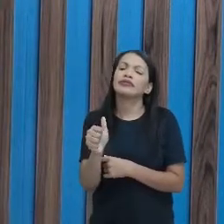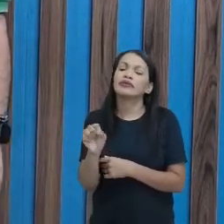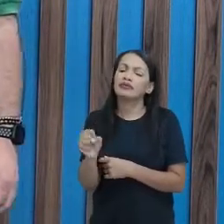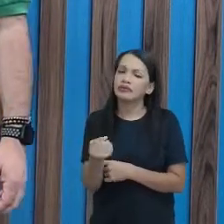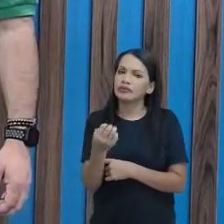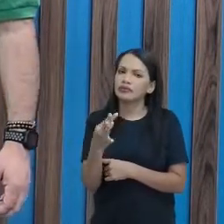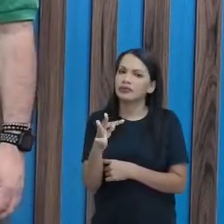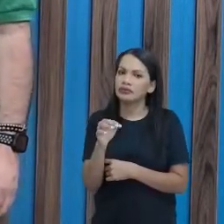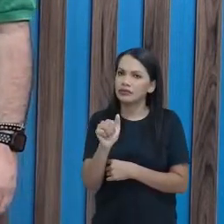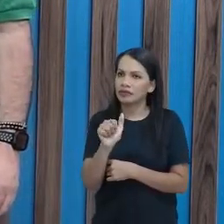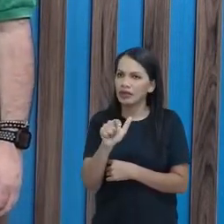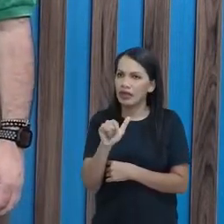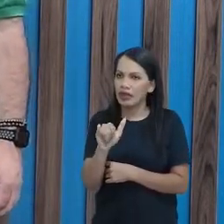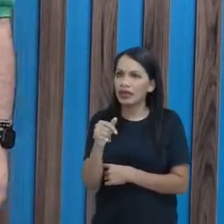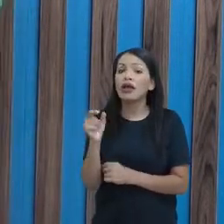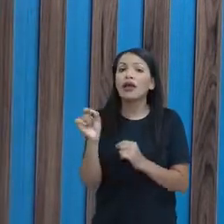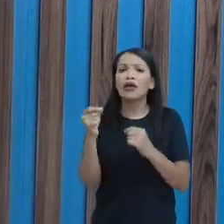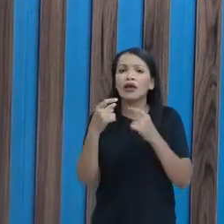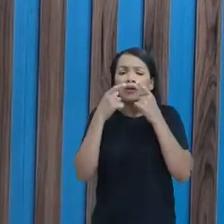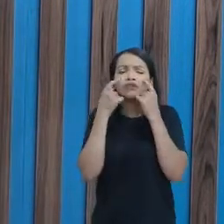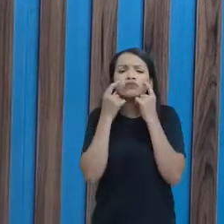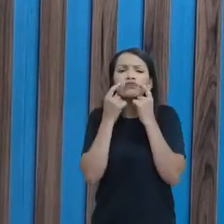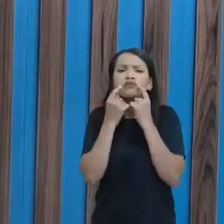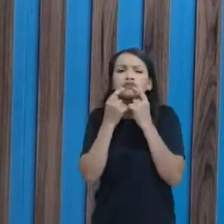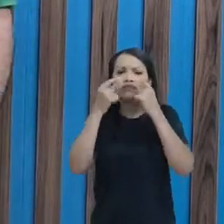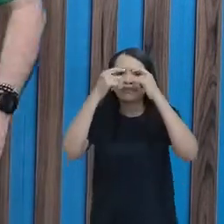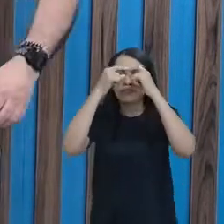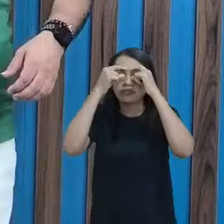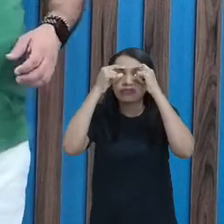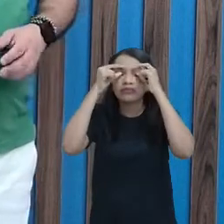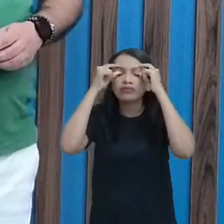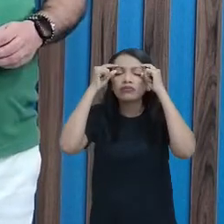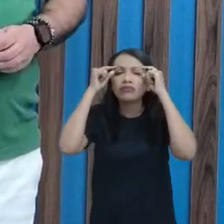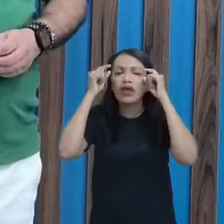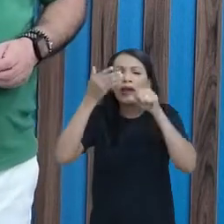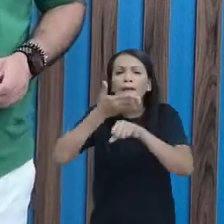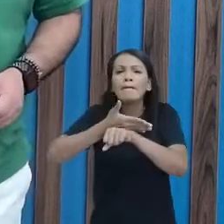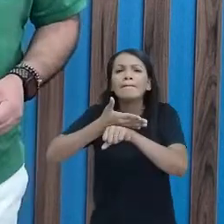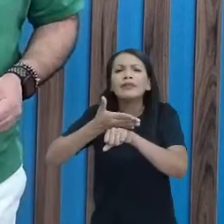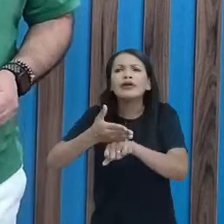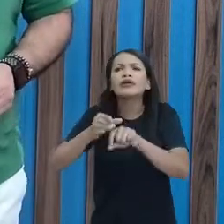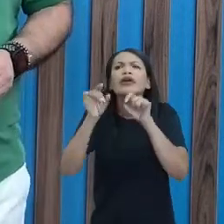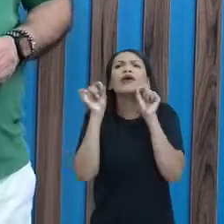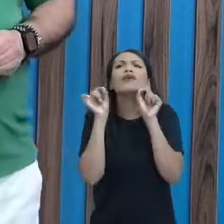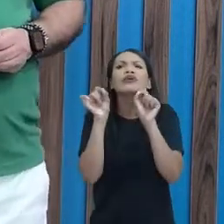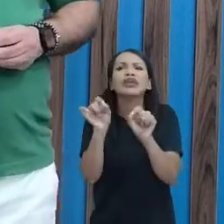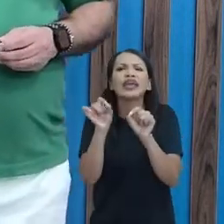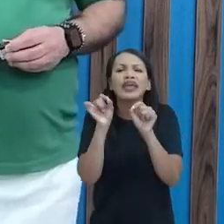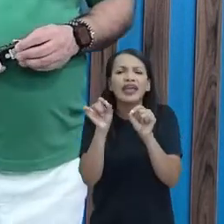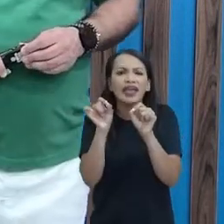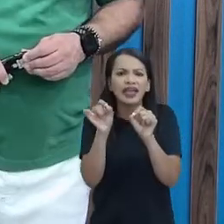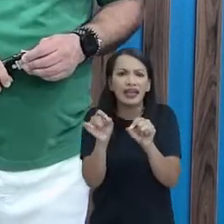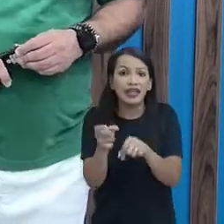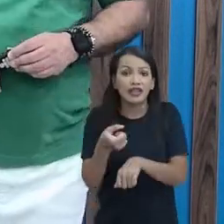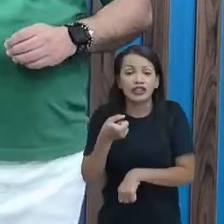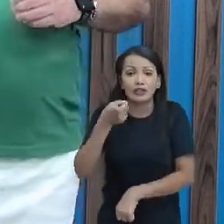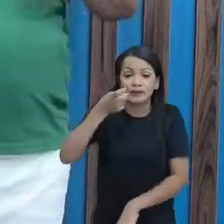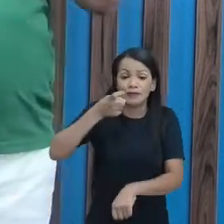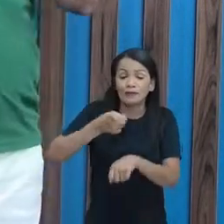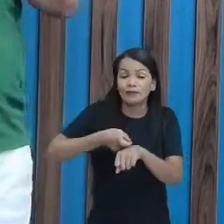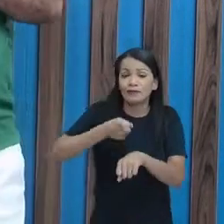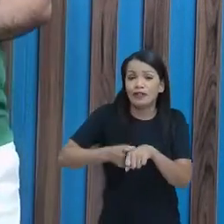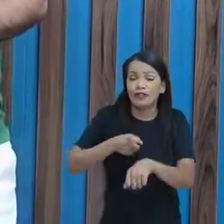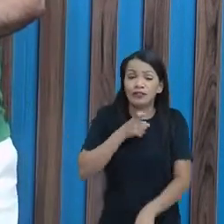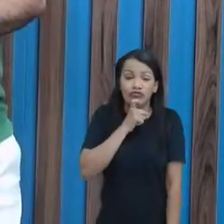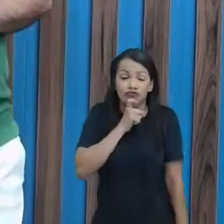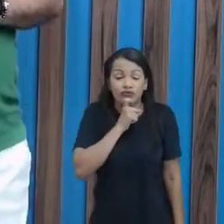essa parte branca aqui, aqui, na sobrancelha, tudo isso é gelo por conta do frio. E eu tenho